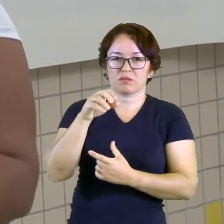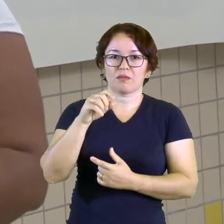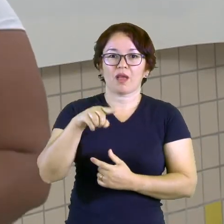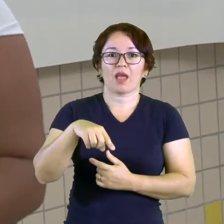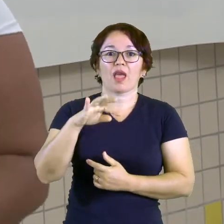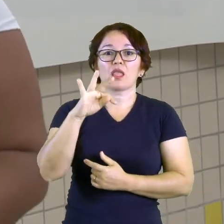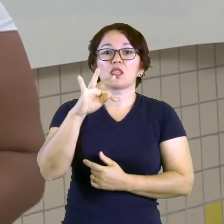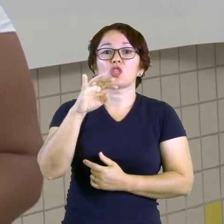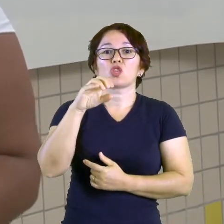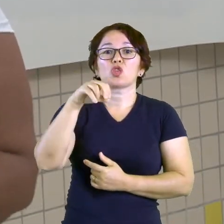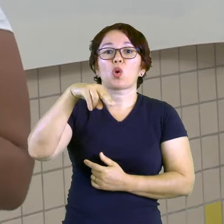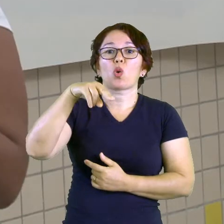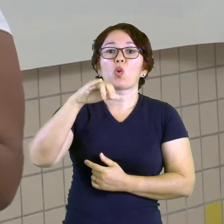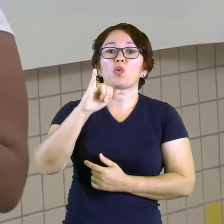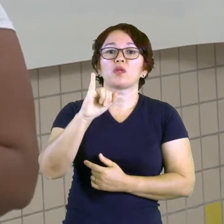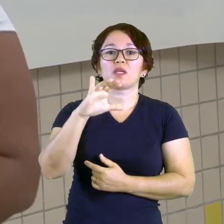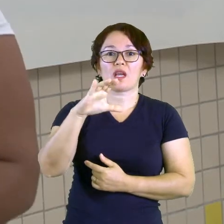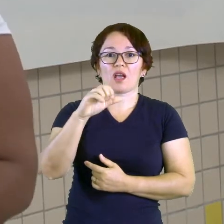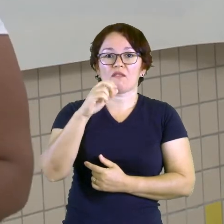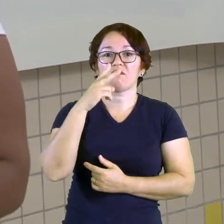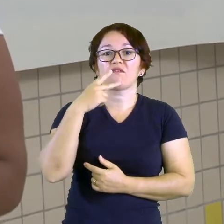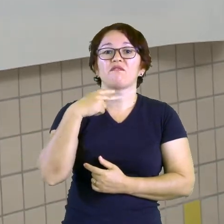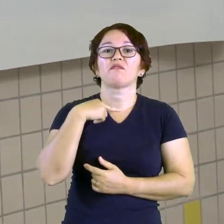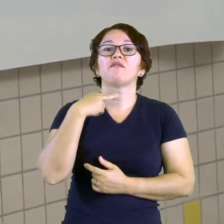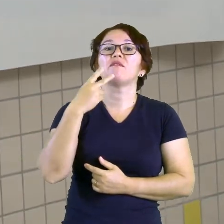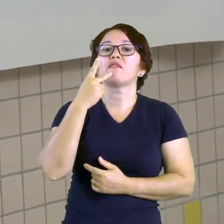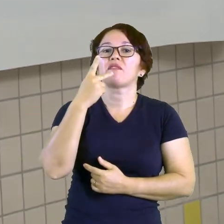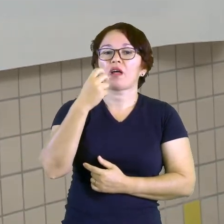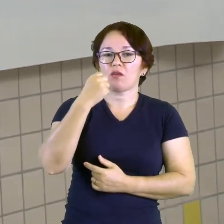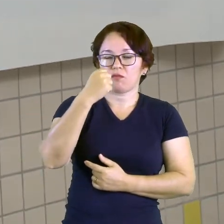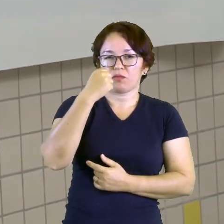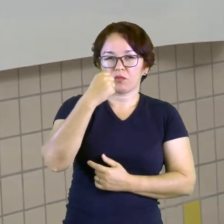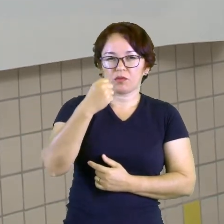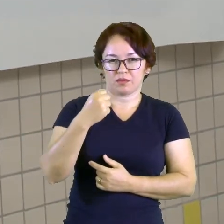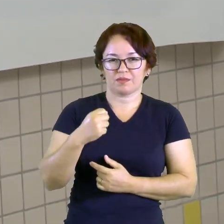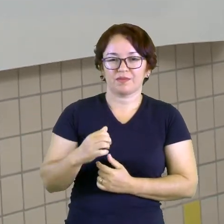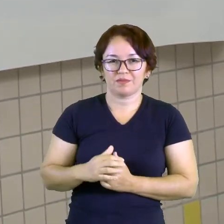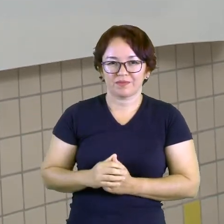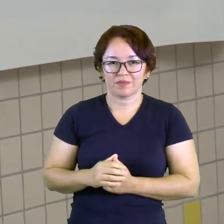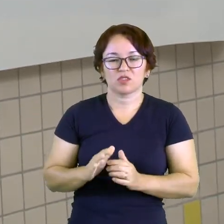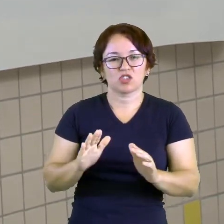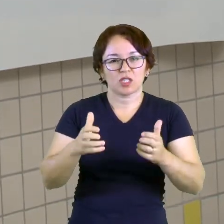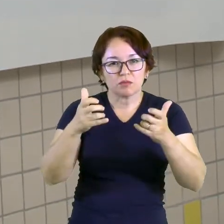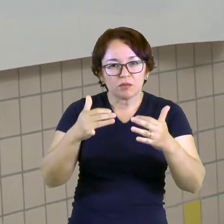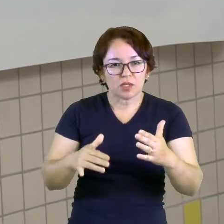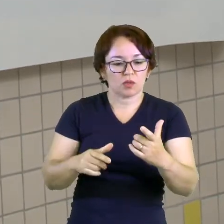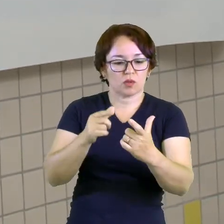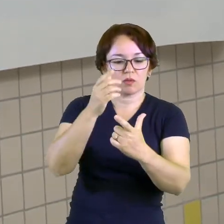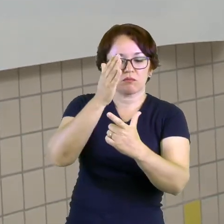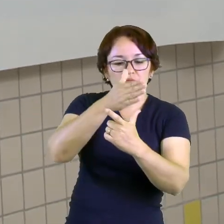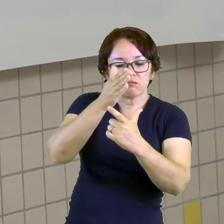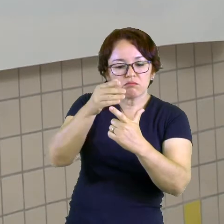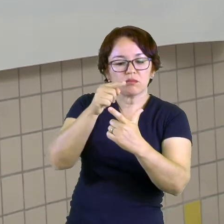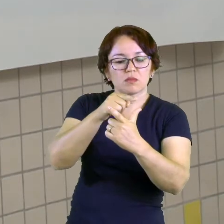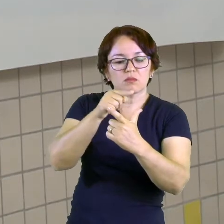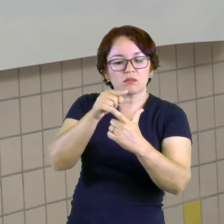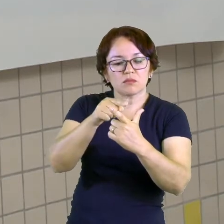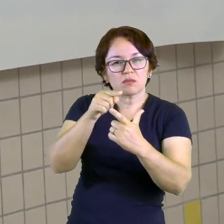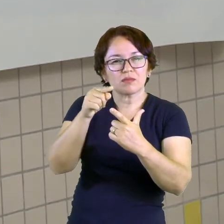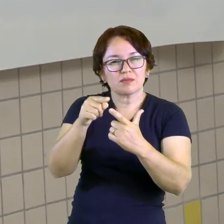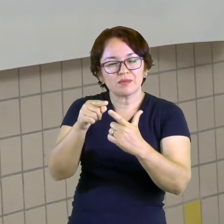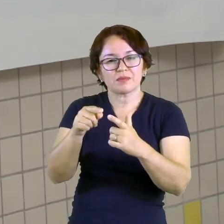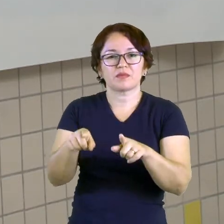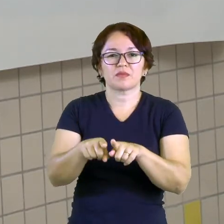tônica da palavra pipoca. Nós já falamos sobre sílaba, o que é uma sílaba, falamos sobre